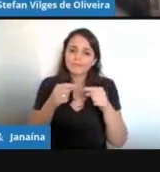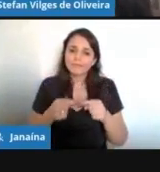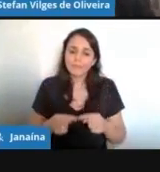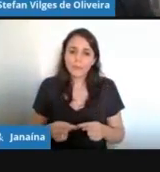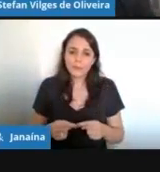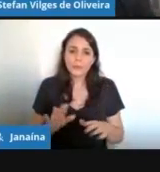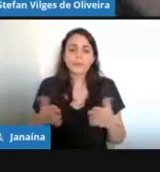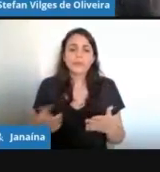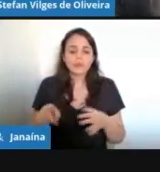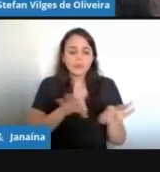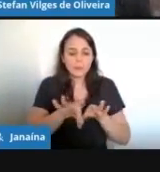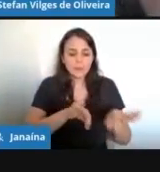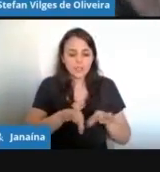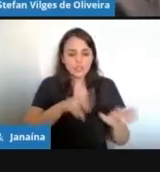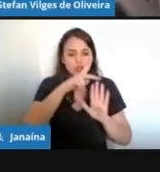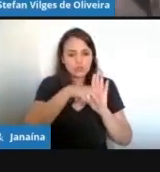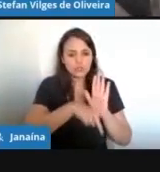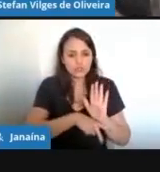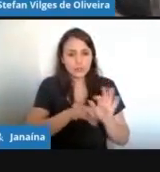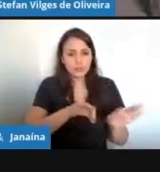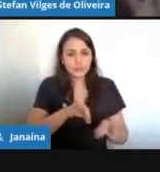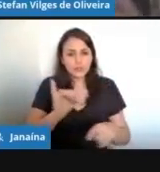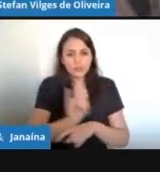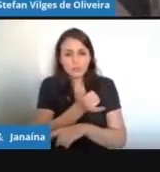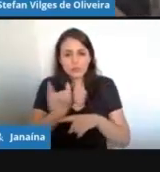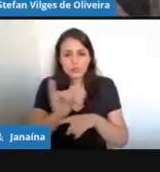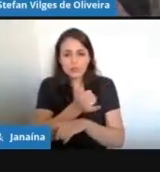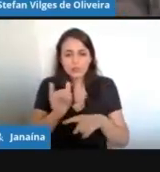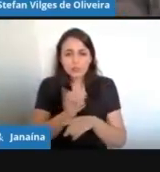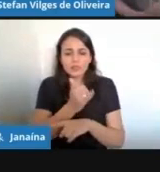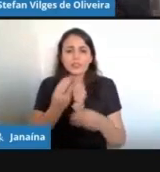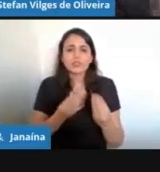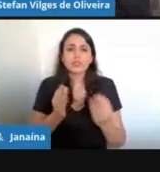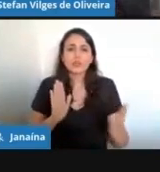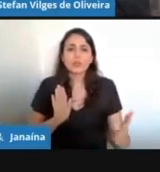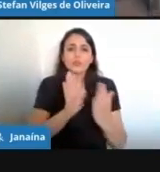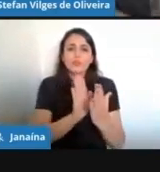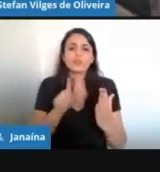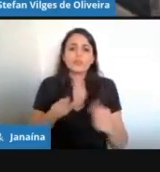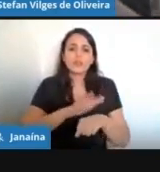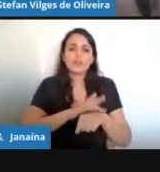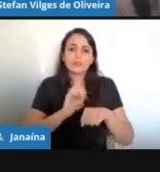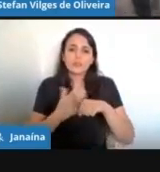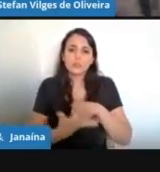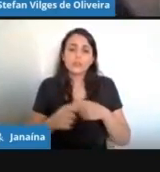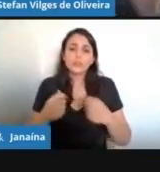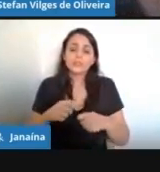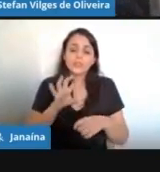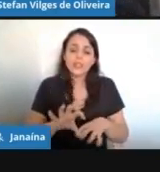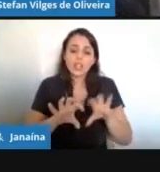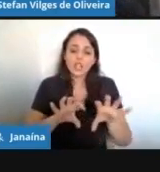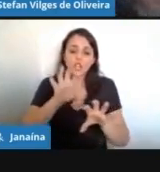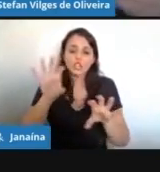isso, esse planejamento estratégico para o enfrentamento da pandemia, ele precisa ser mais regionalizado ou até